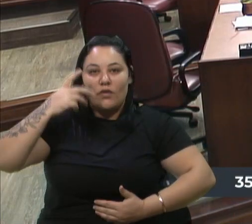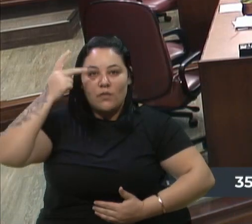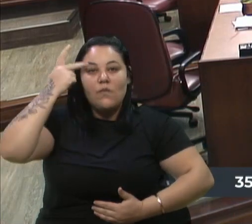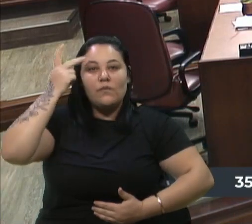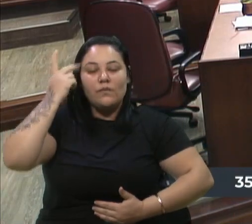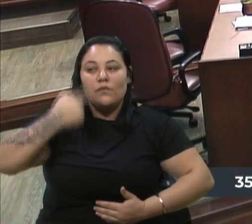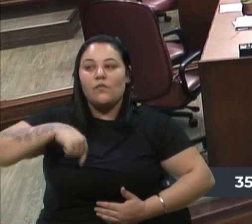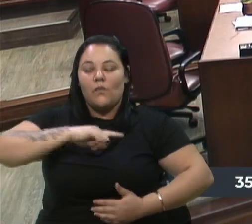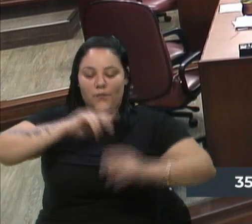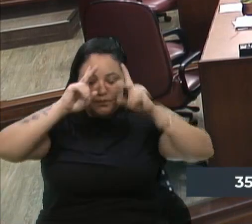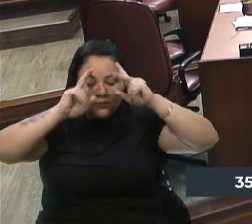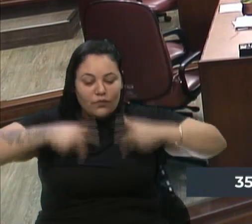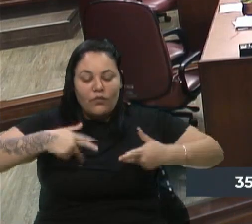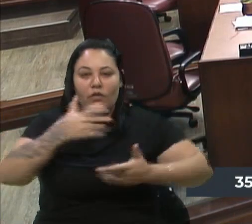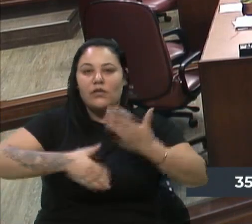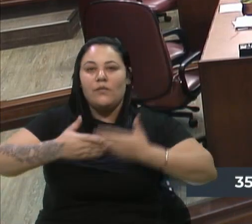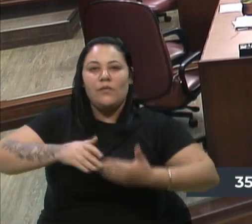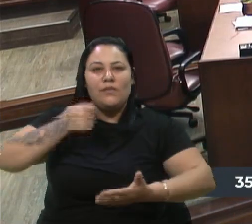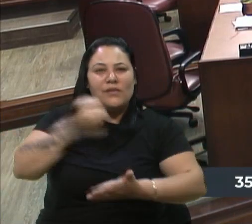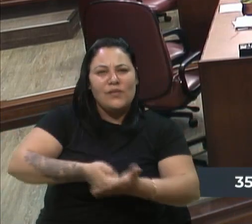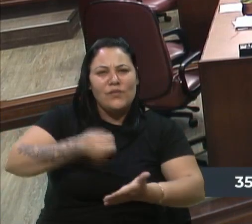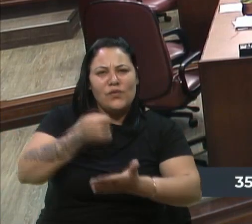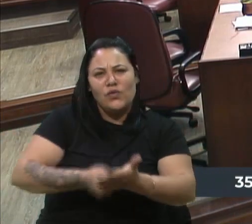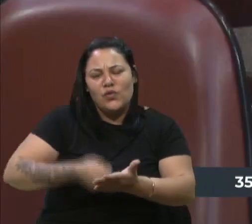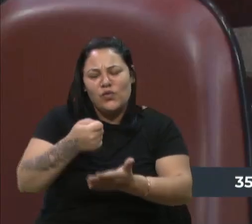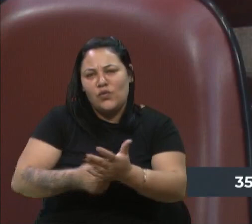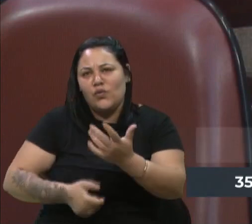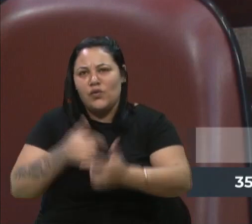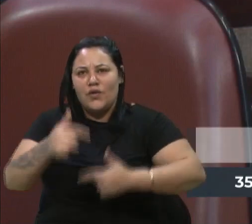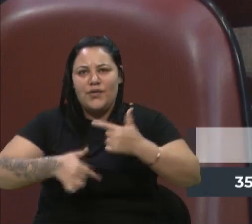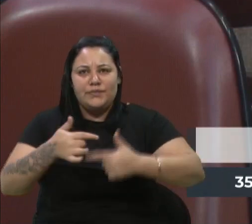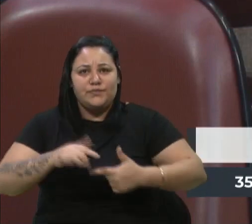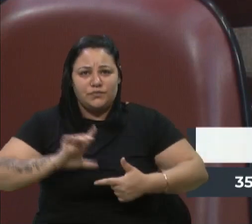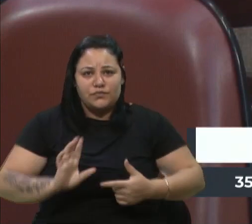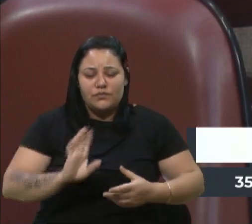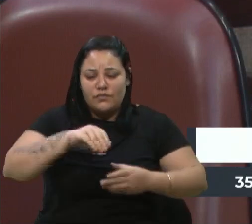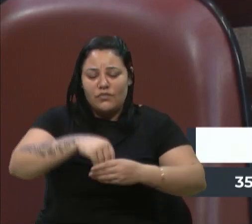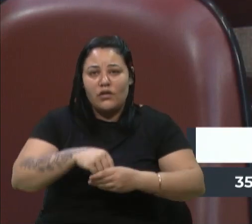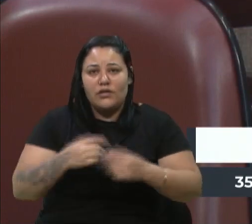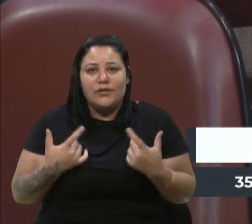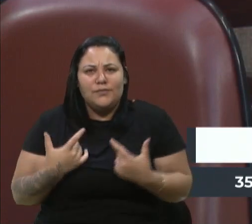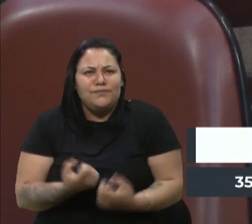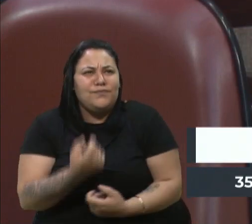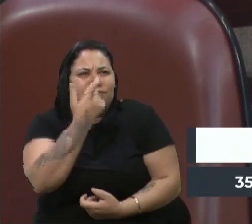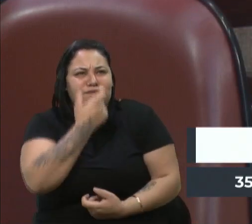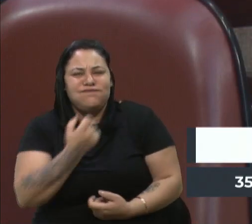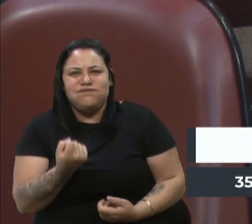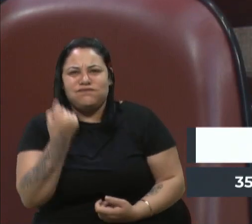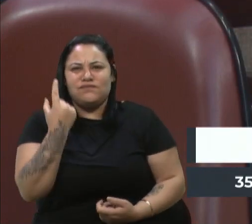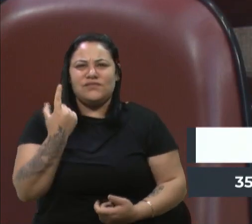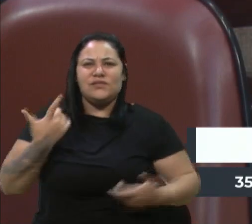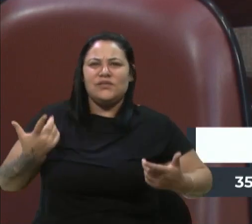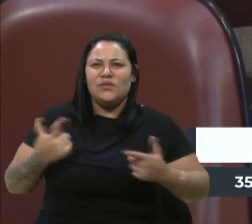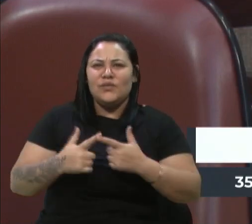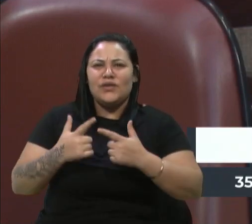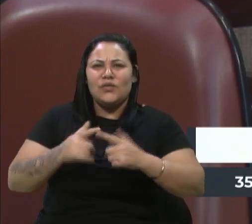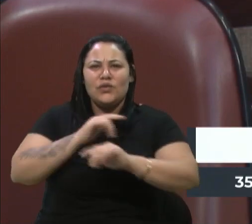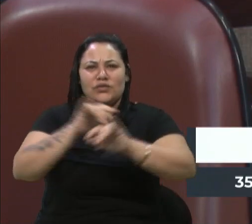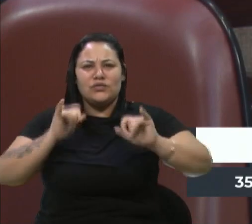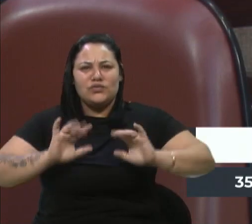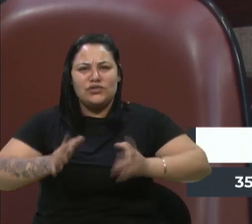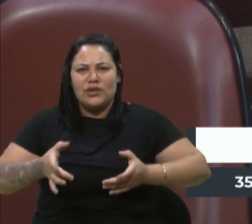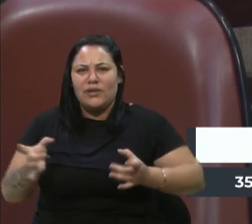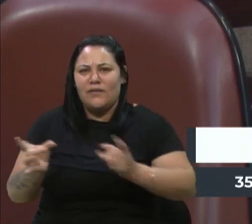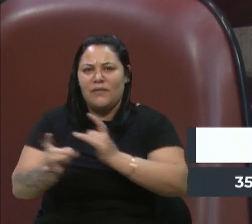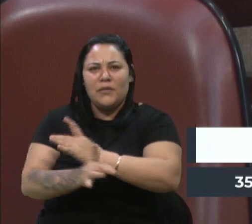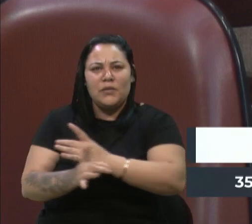na agricultura, né, com todos os agricultores, e realmente causa estranheza. Uma matéria que estava madura, uma